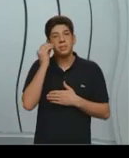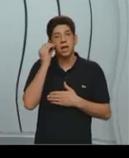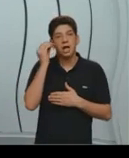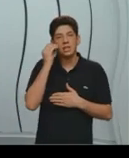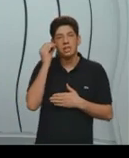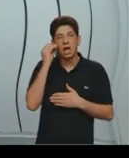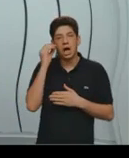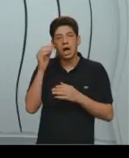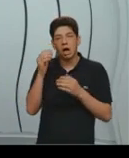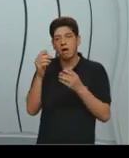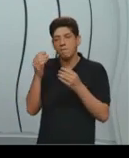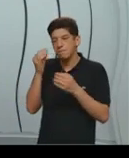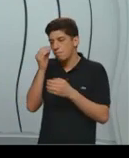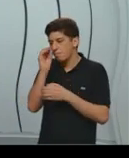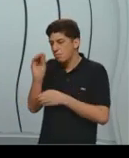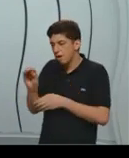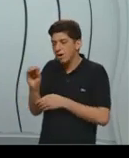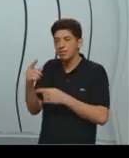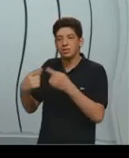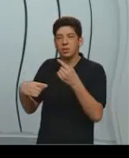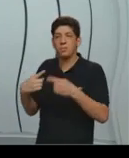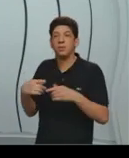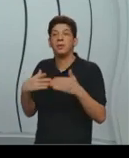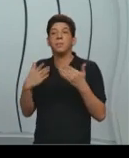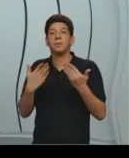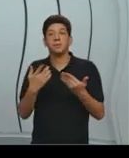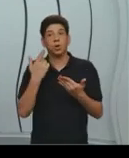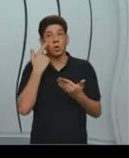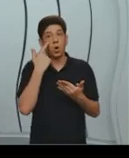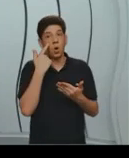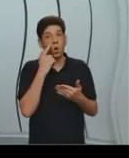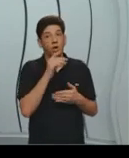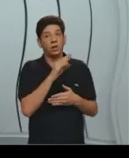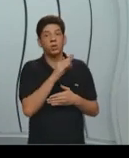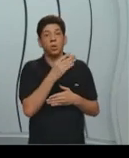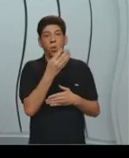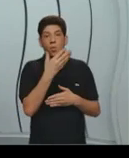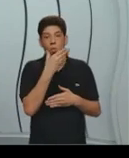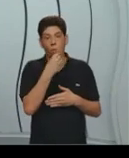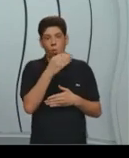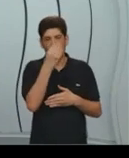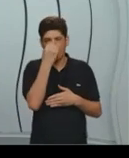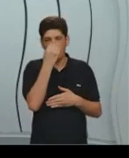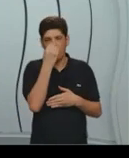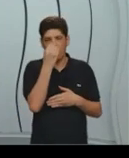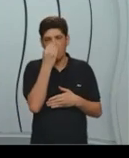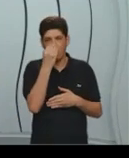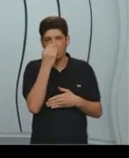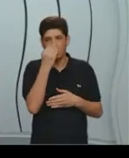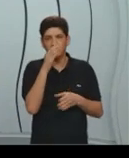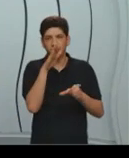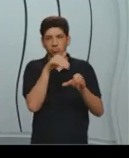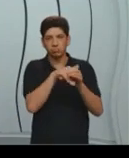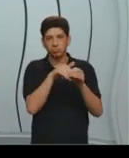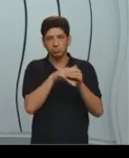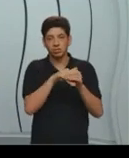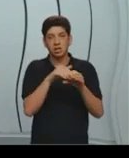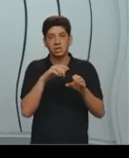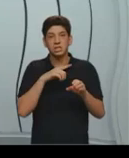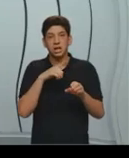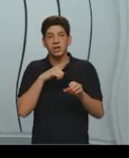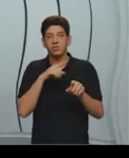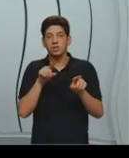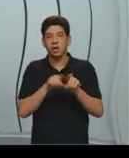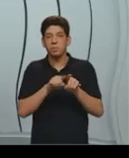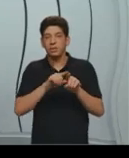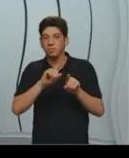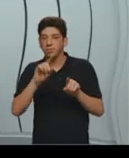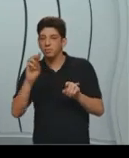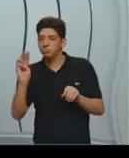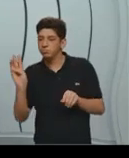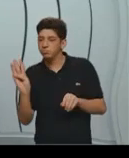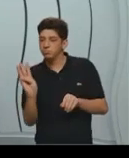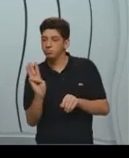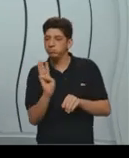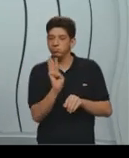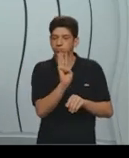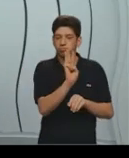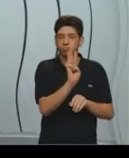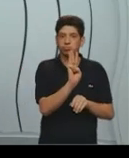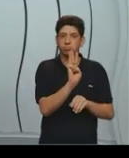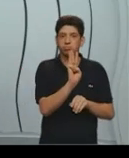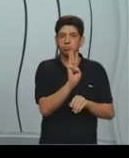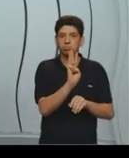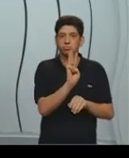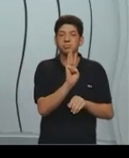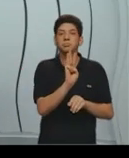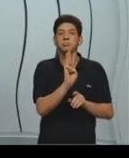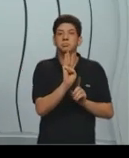polêmica que o Tiririca, além de se eleger deputado, ele levou o quê? Mais 3,5 deputados, né? Não tem jeito de ser meio,